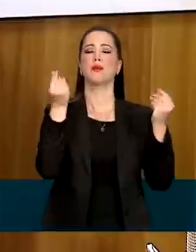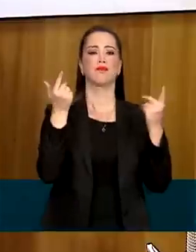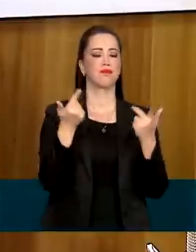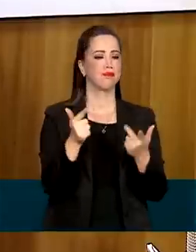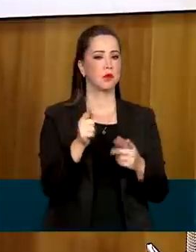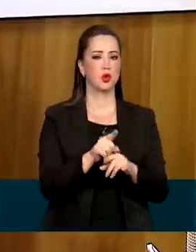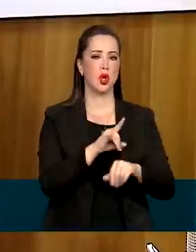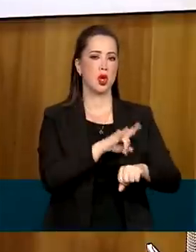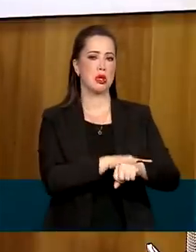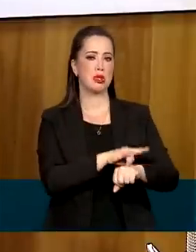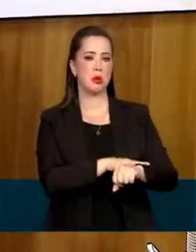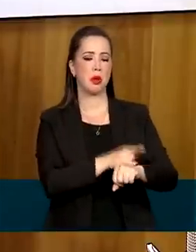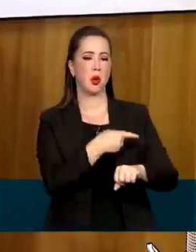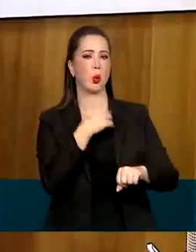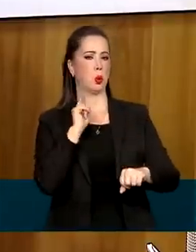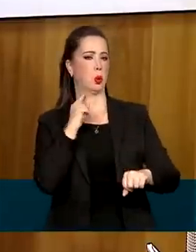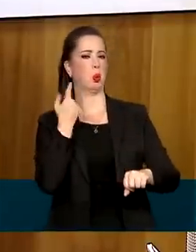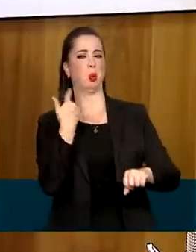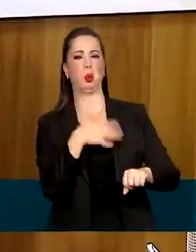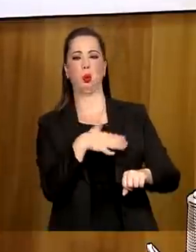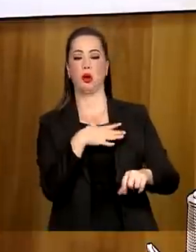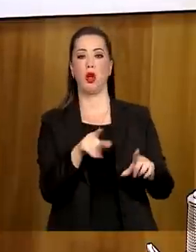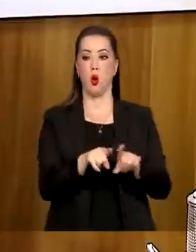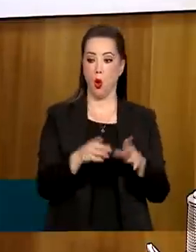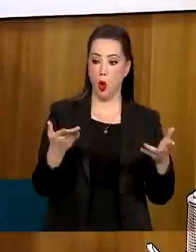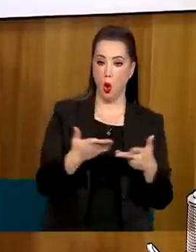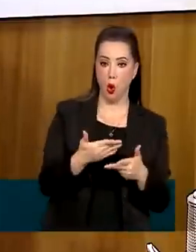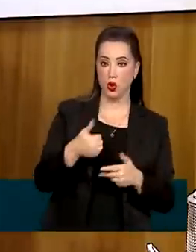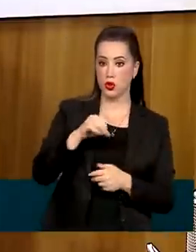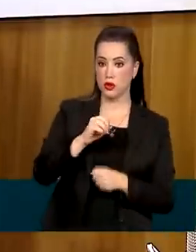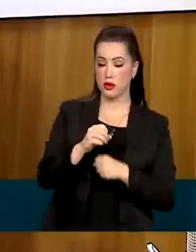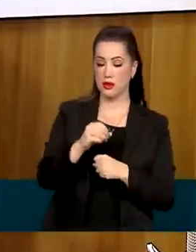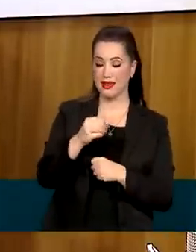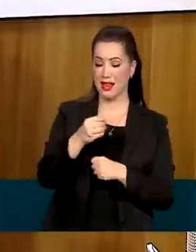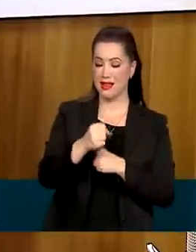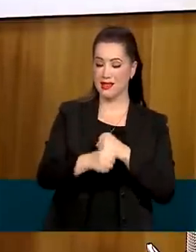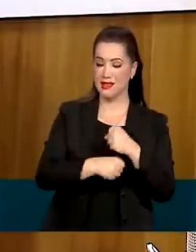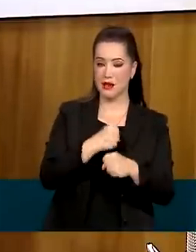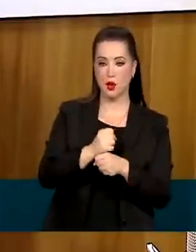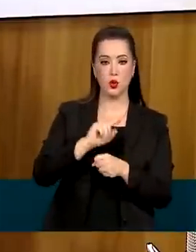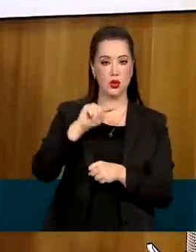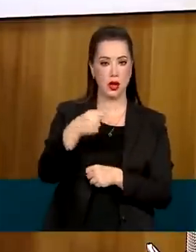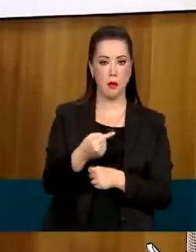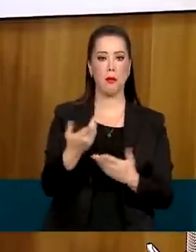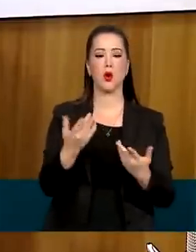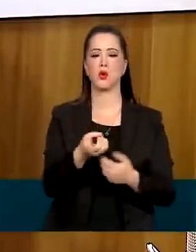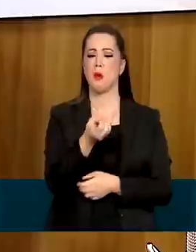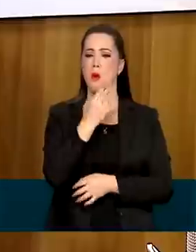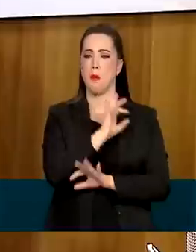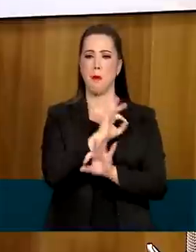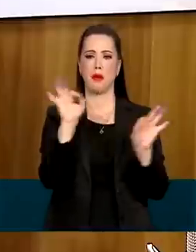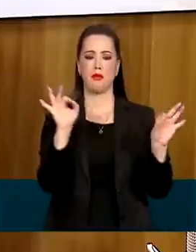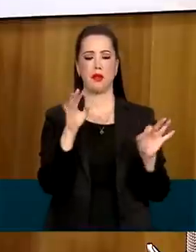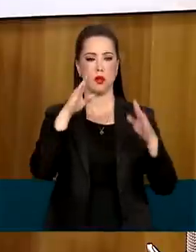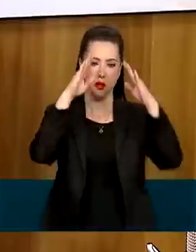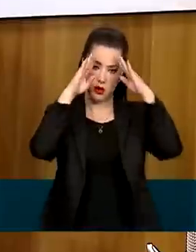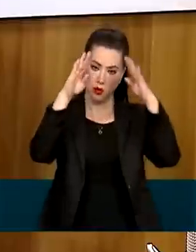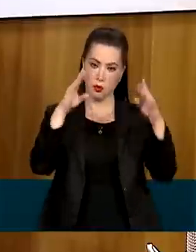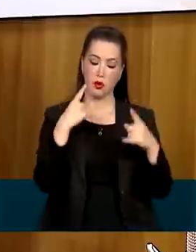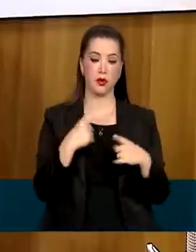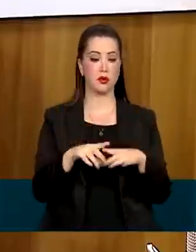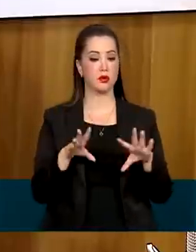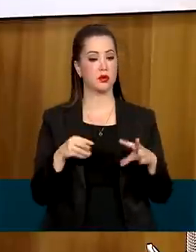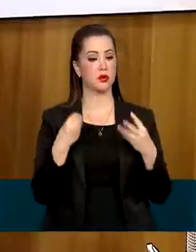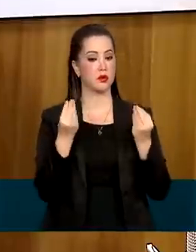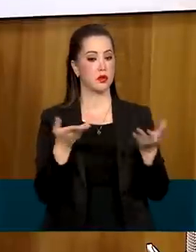sujos e 10 anos depois o Brasil hoje tá adotado de aeroportos de primeiro mundo fruto do investimento setor privado então a concessão desses ativos